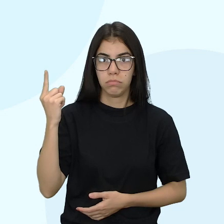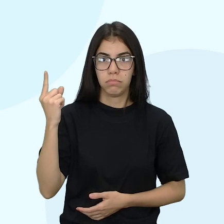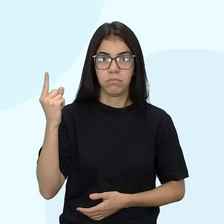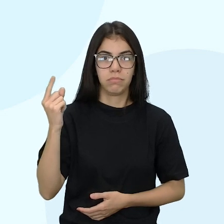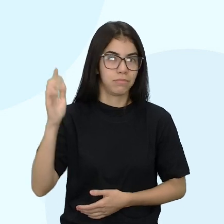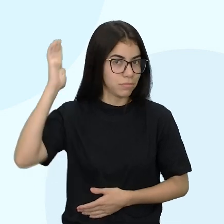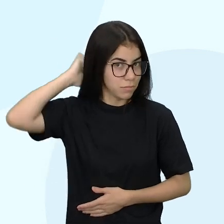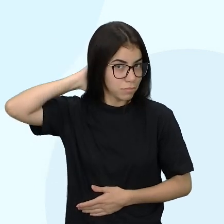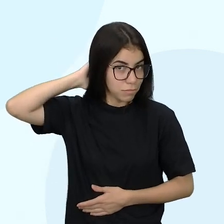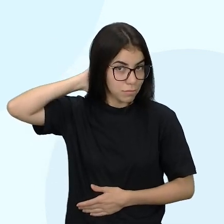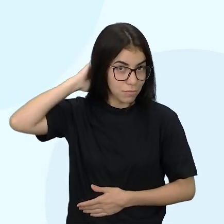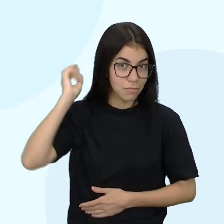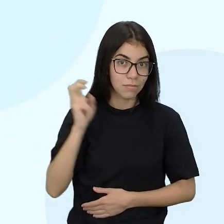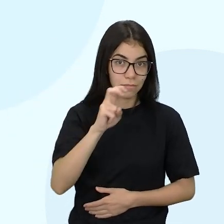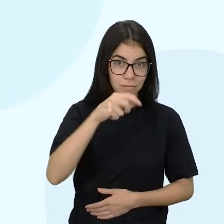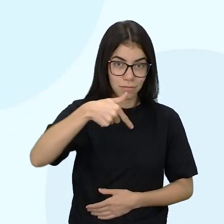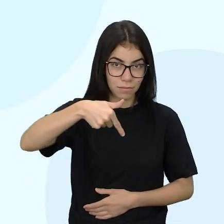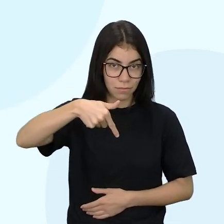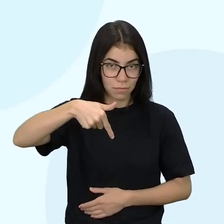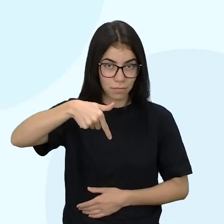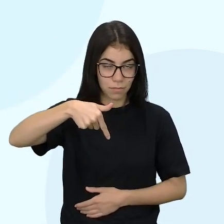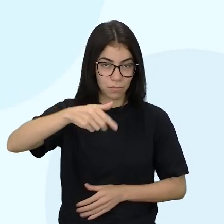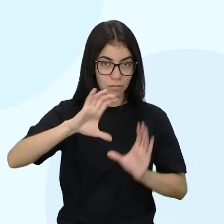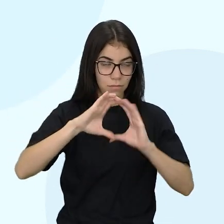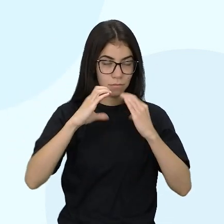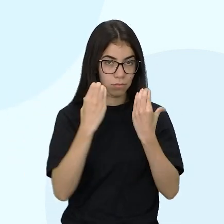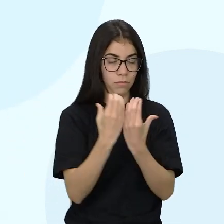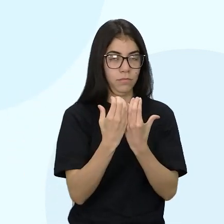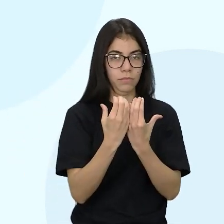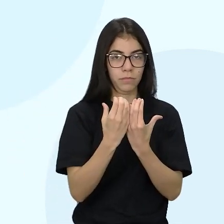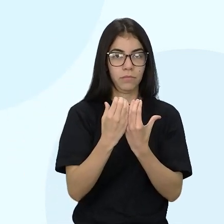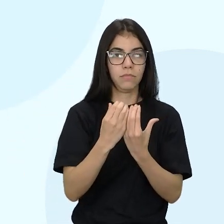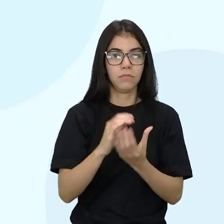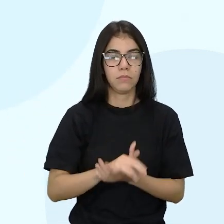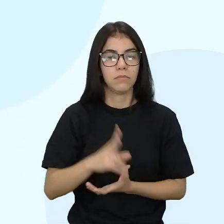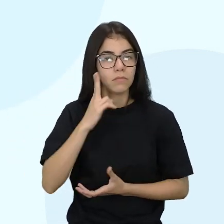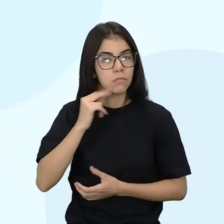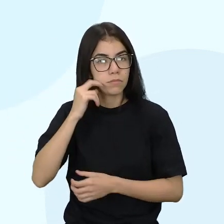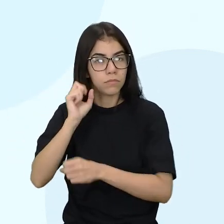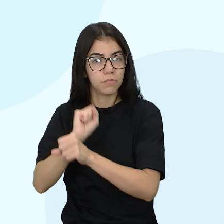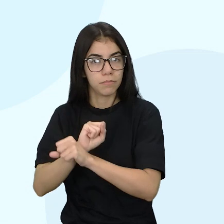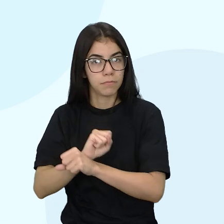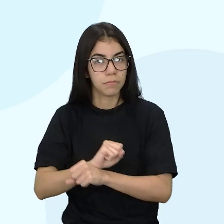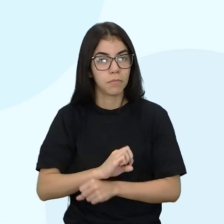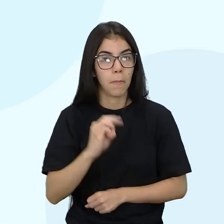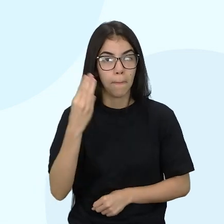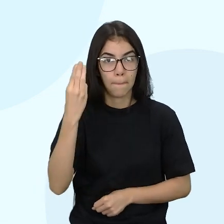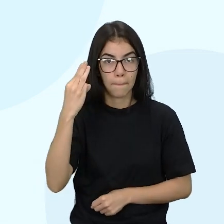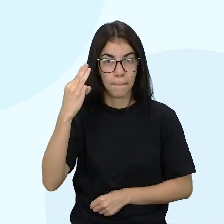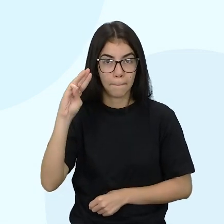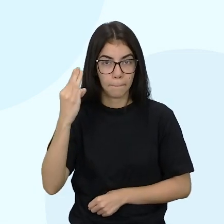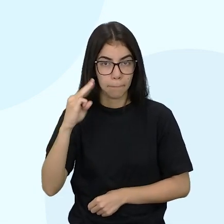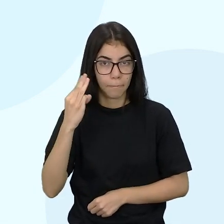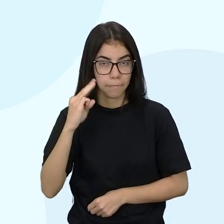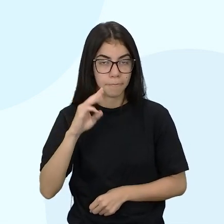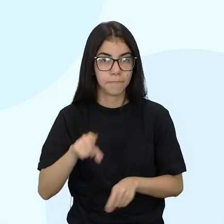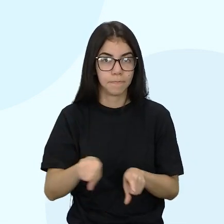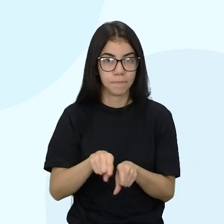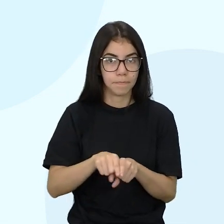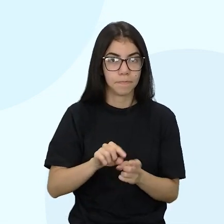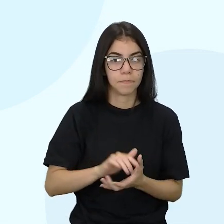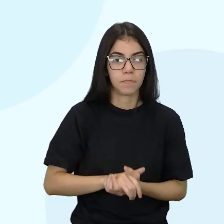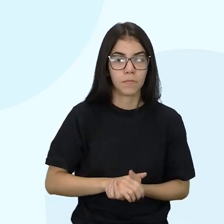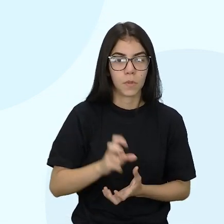Pará 57 comunidades quilombolas e no Maranhão 55, são os estados aí com a